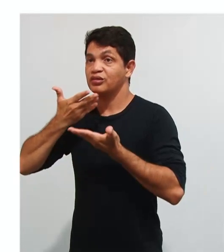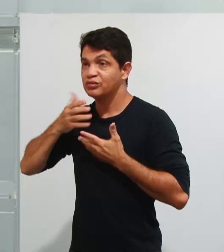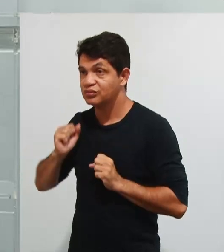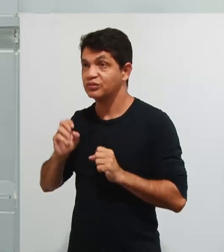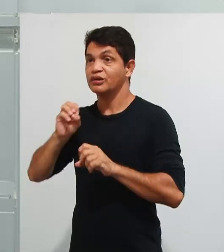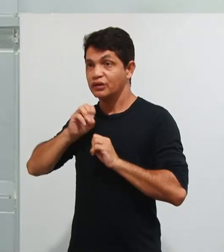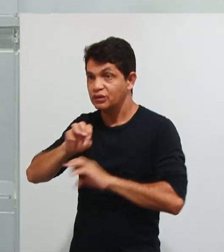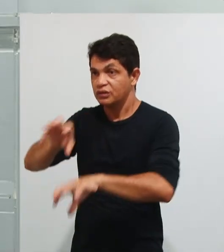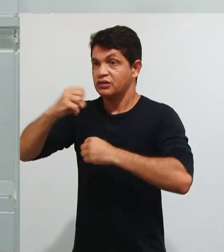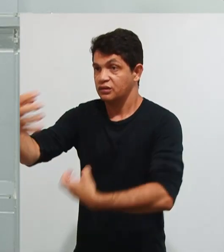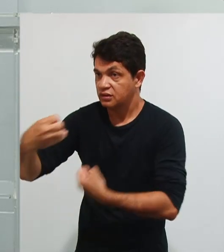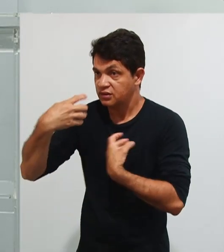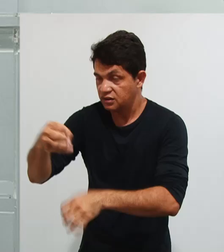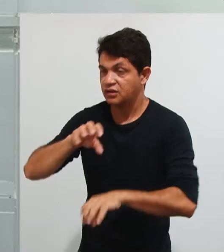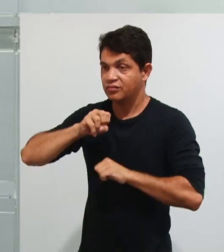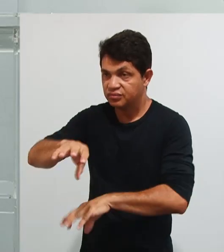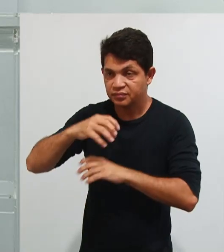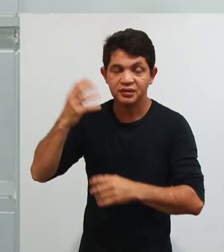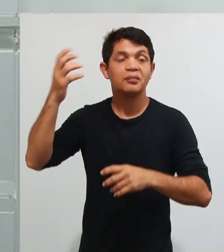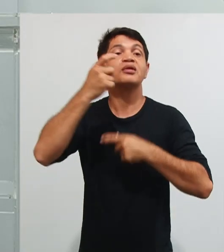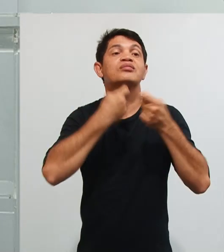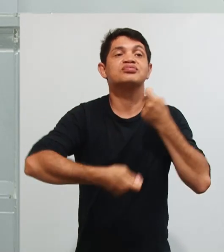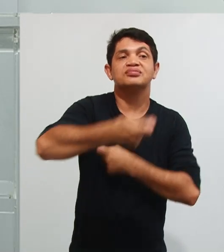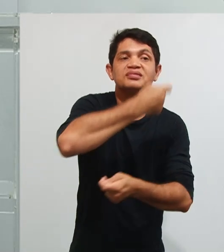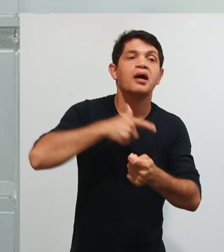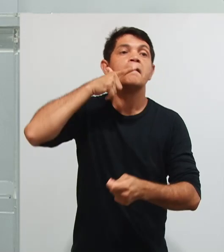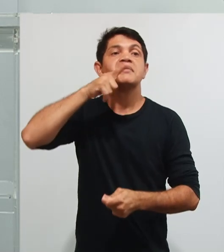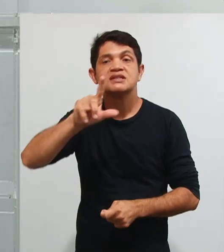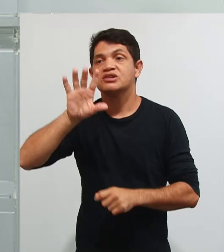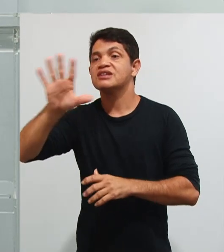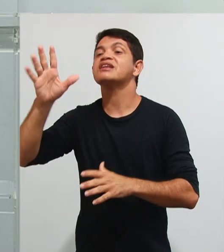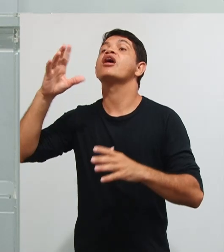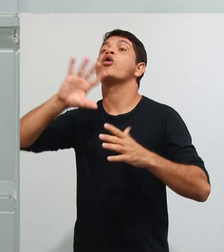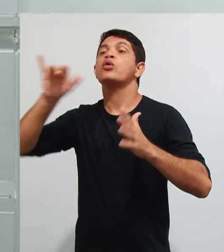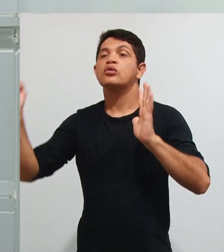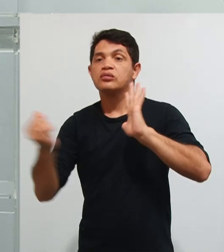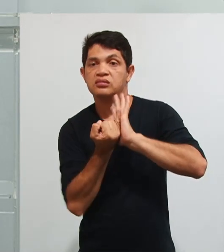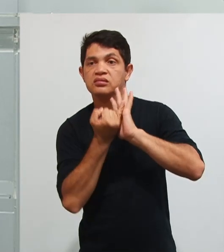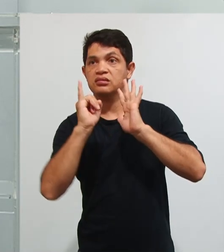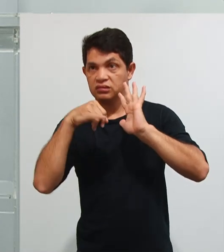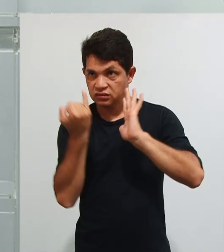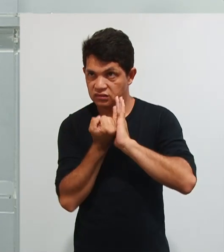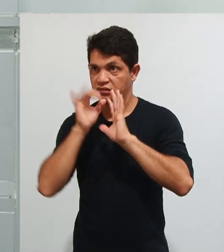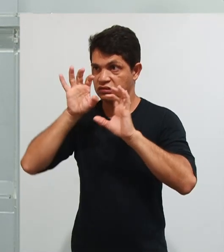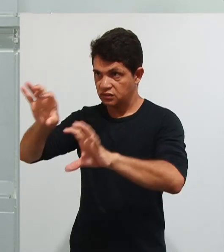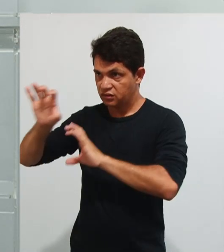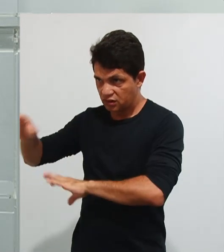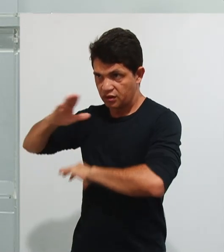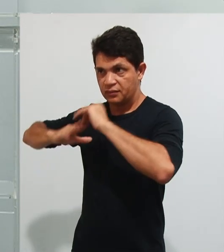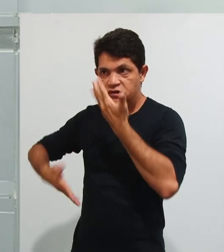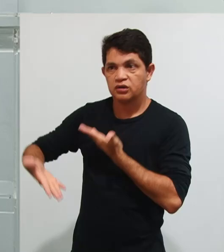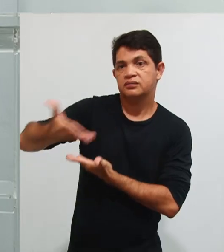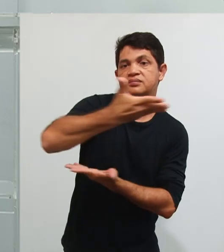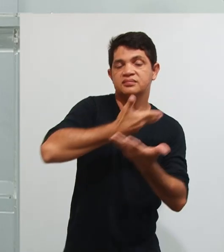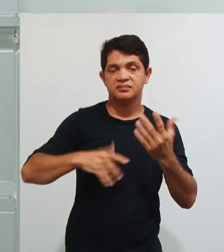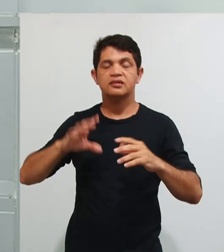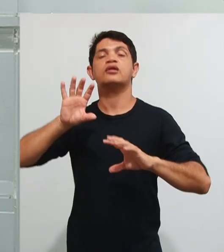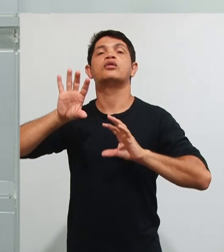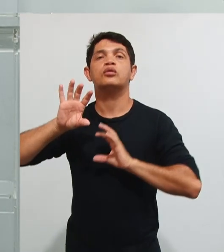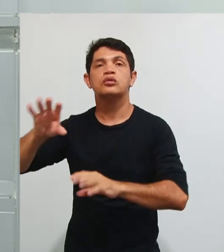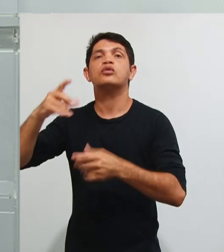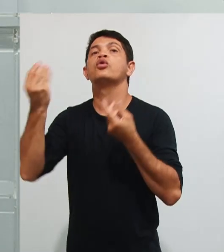um desenvolvimento econômico para conseguir chegar no objetivo que eu tratei? Qual foi o